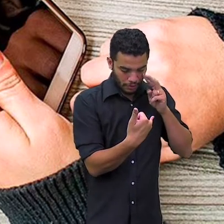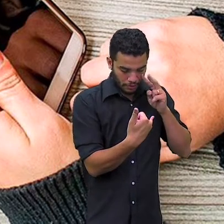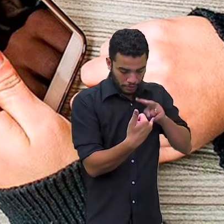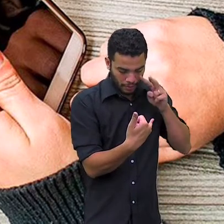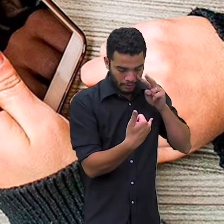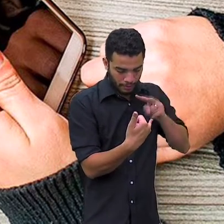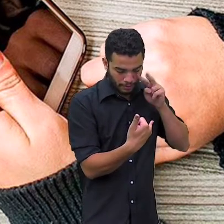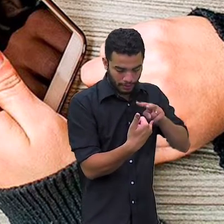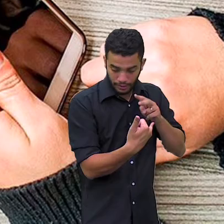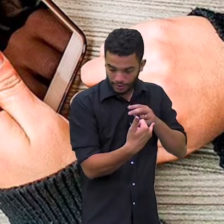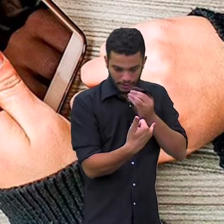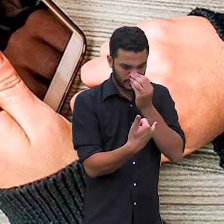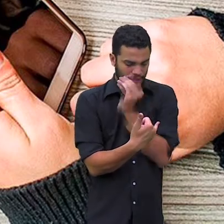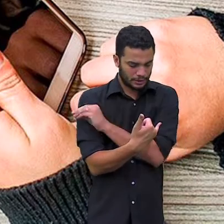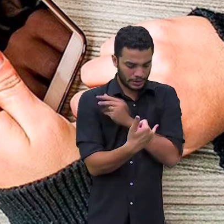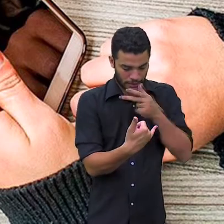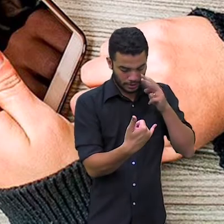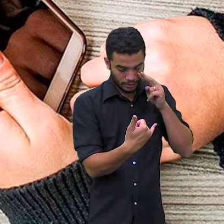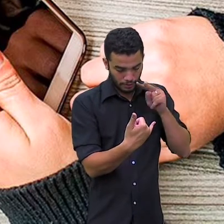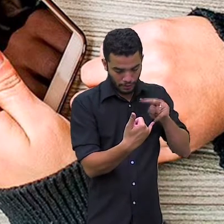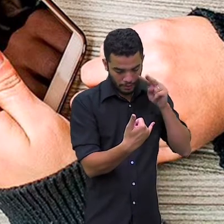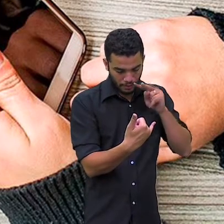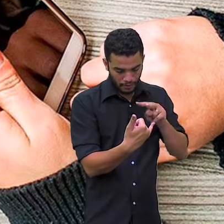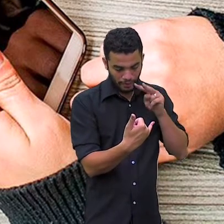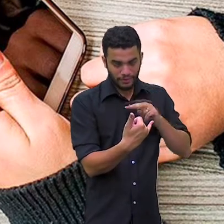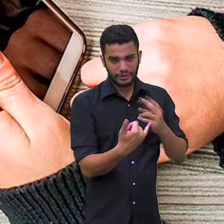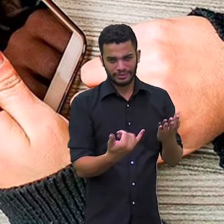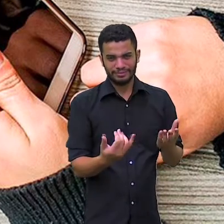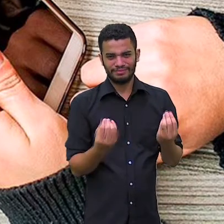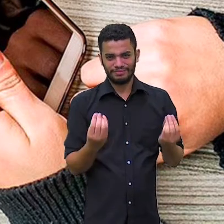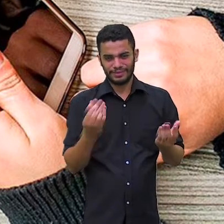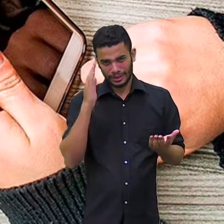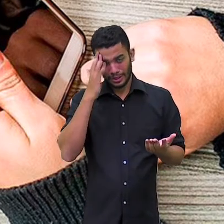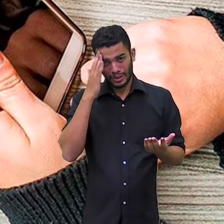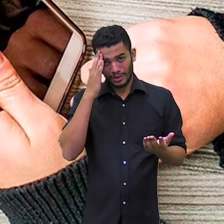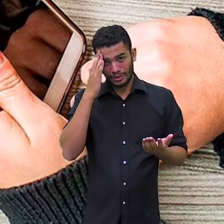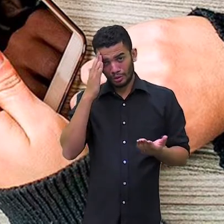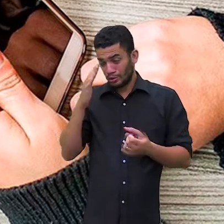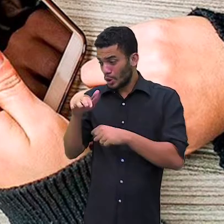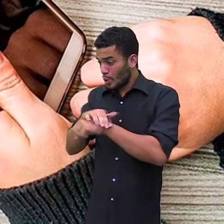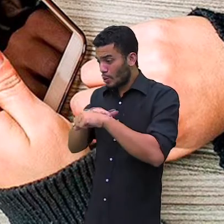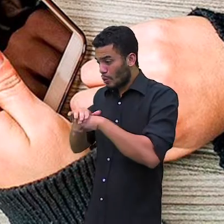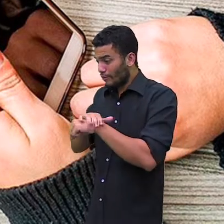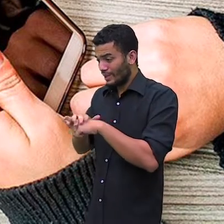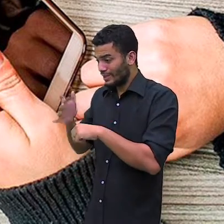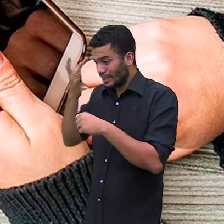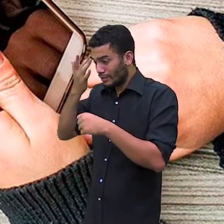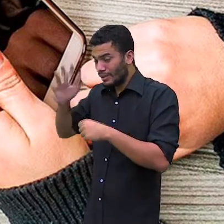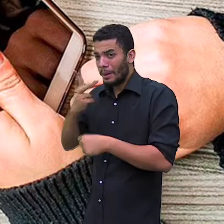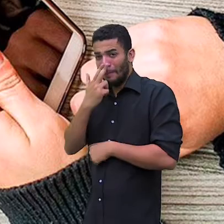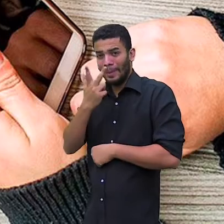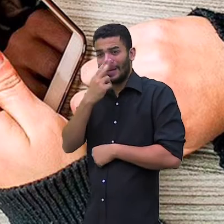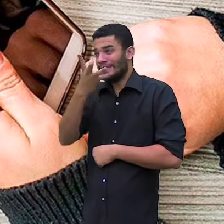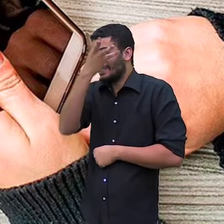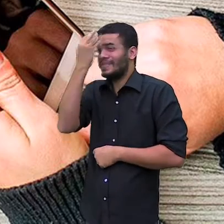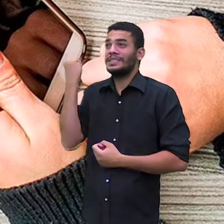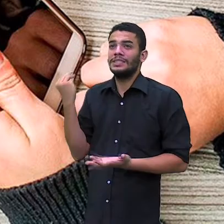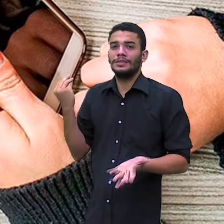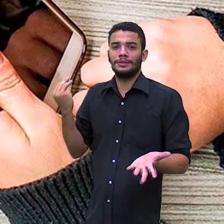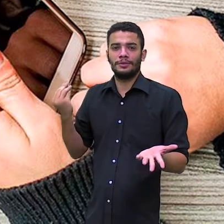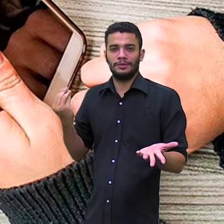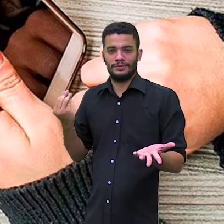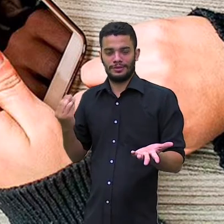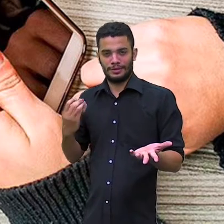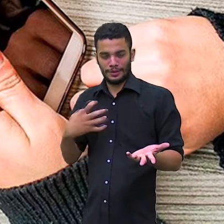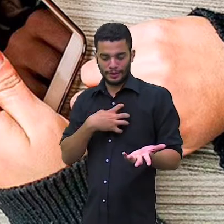de boas atitudes humanas, como bom dia, por favor, são raros. Temos